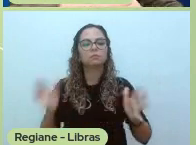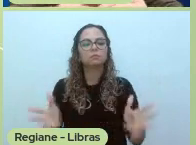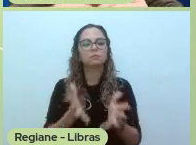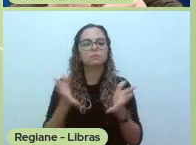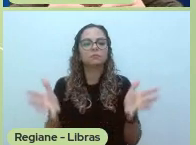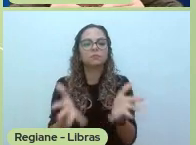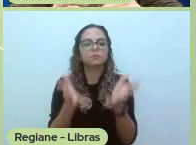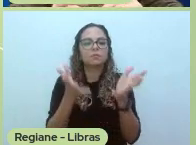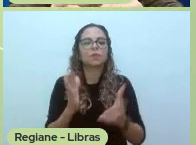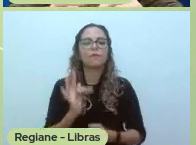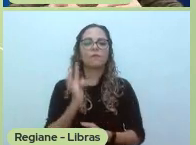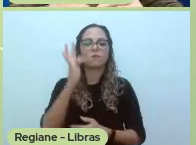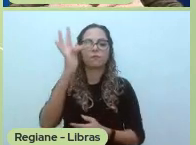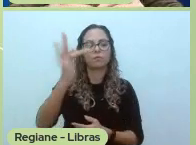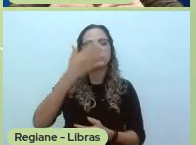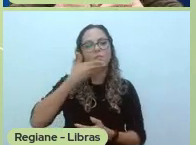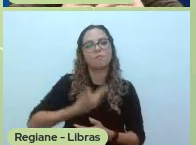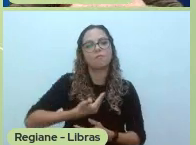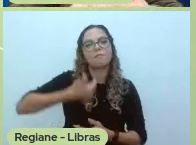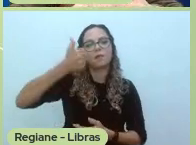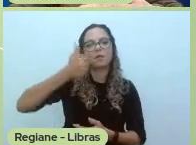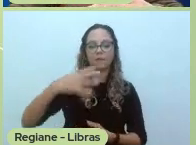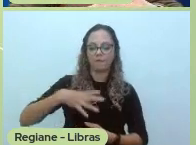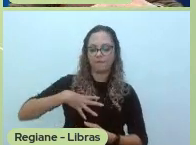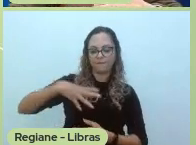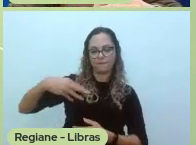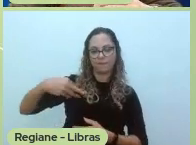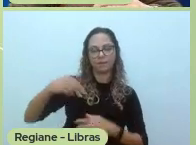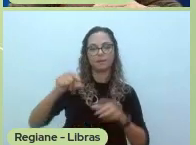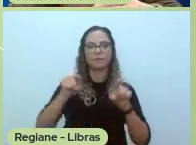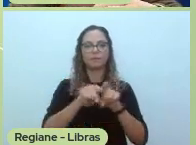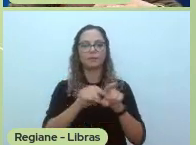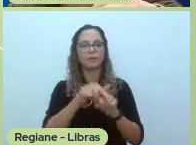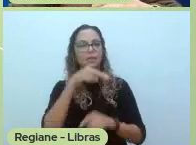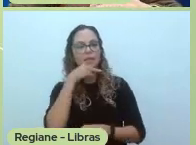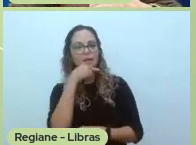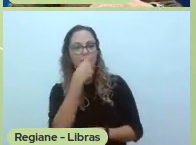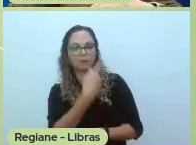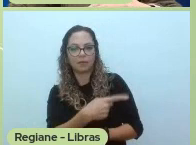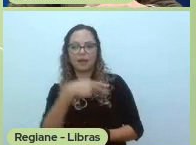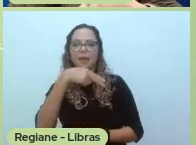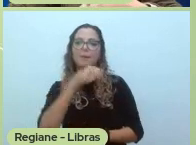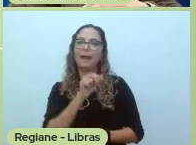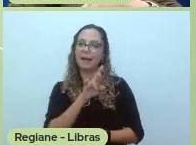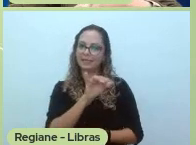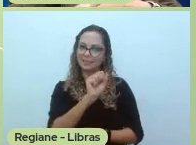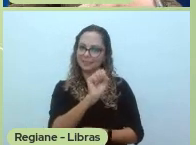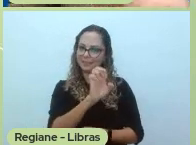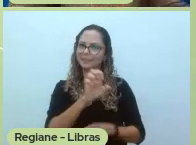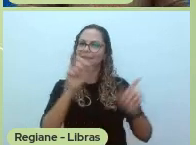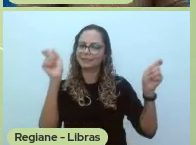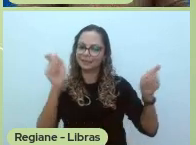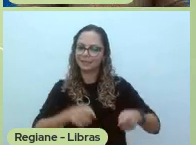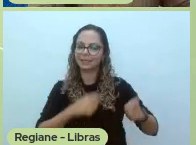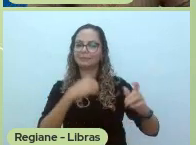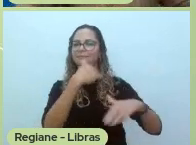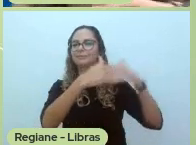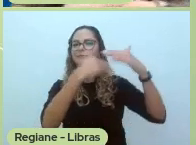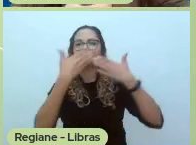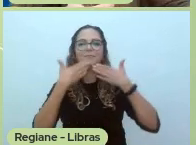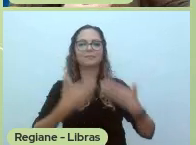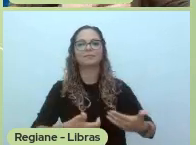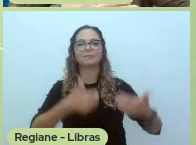para os nossos filhos, para os netos da Marise, e eu não abro mão. Eu acho que diversidade ele